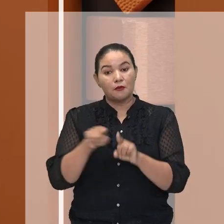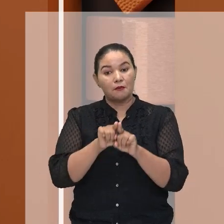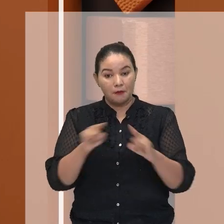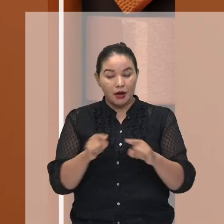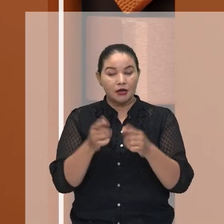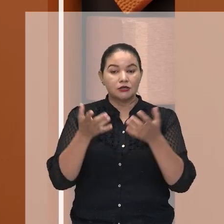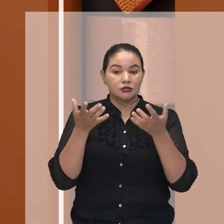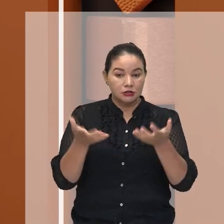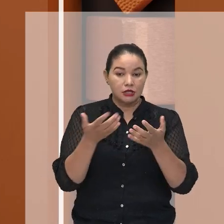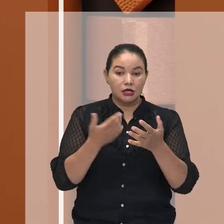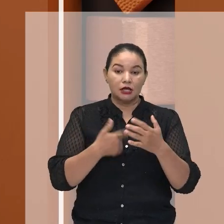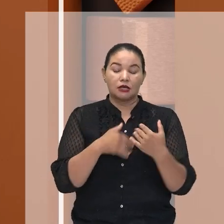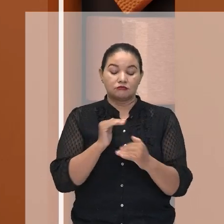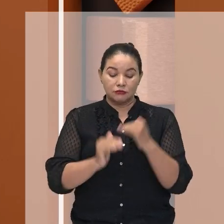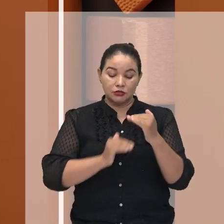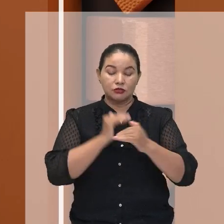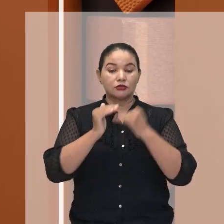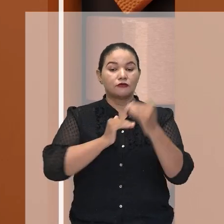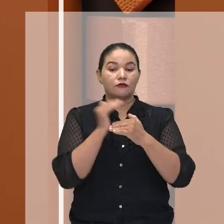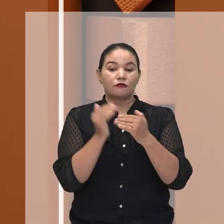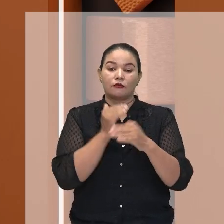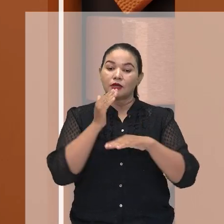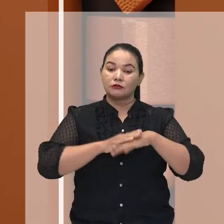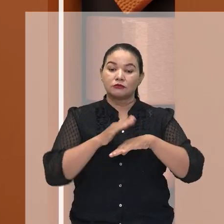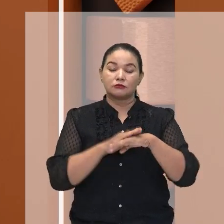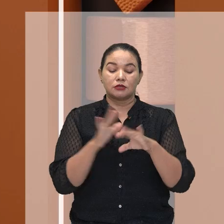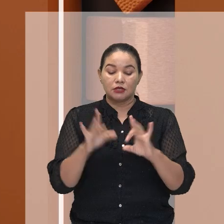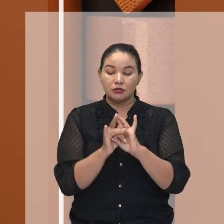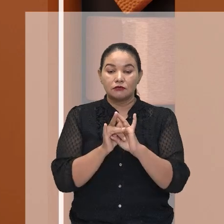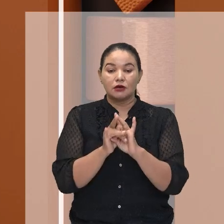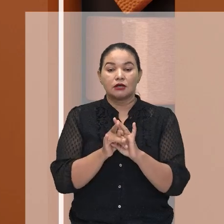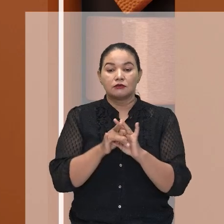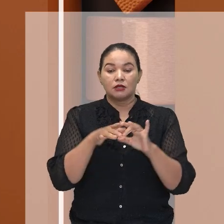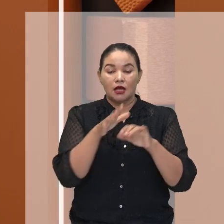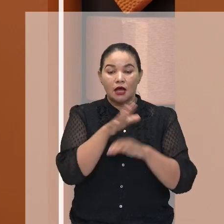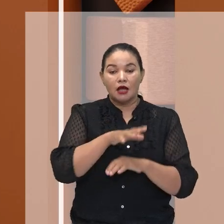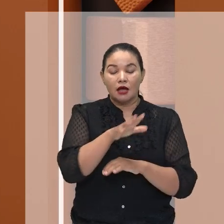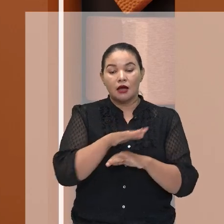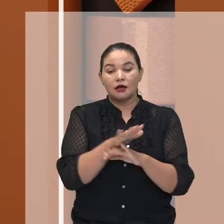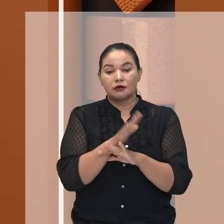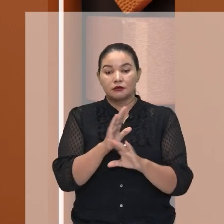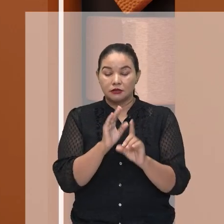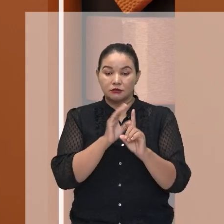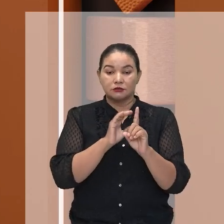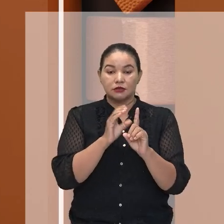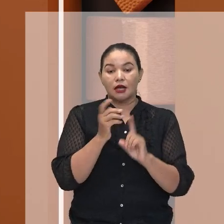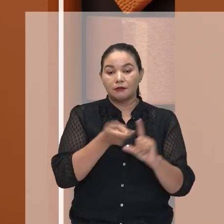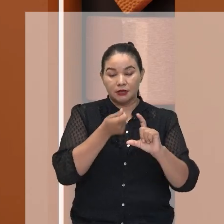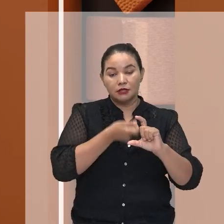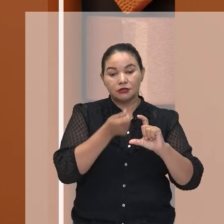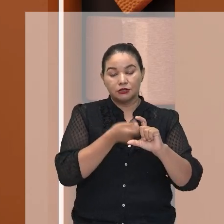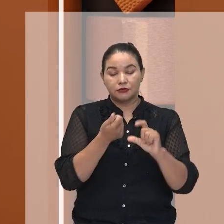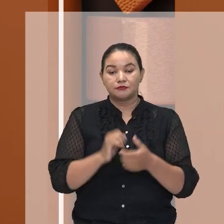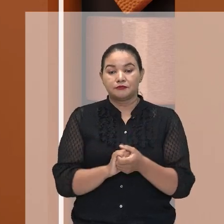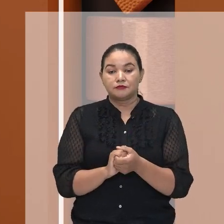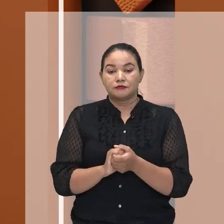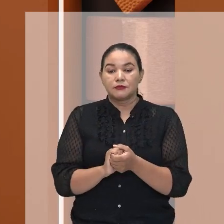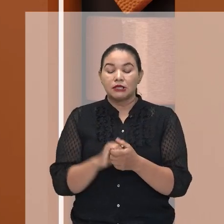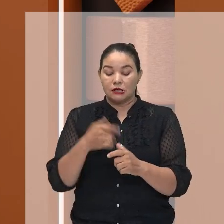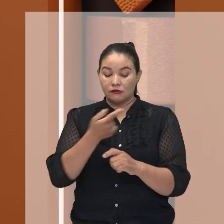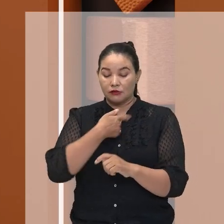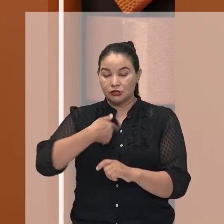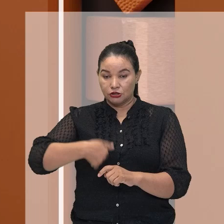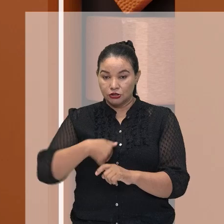ter o seu desenvolvimento ligado à parte capitalista, tá? A China tem o seu desenvolvimento